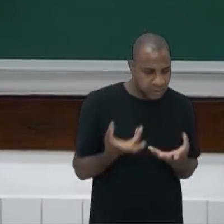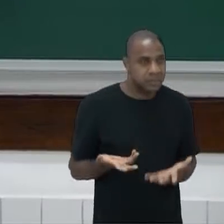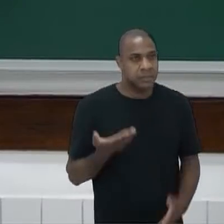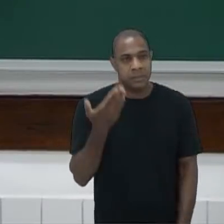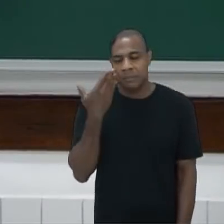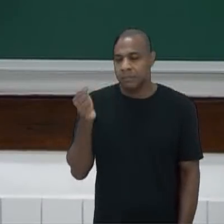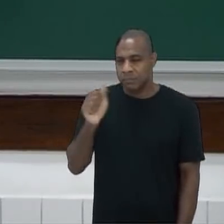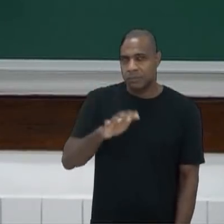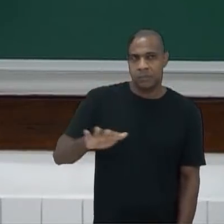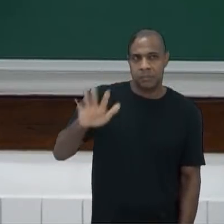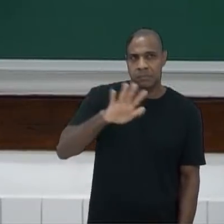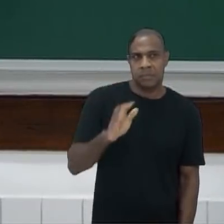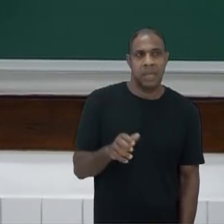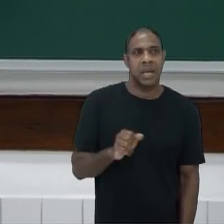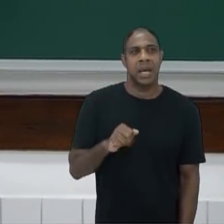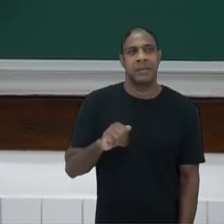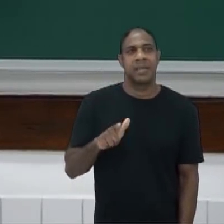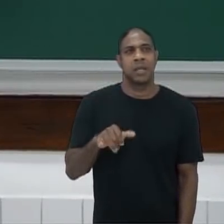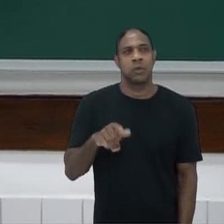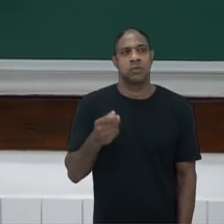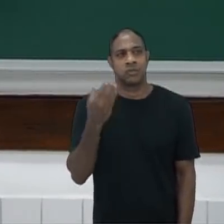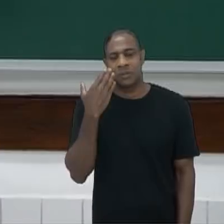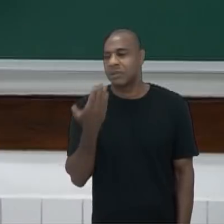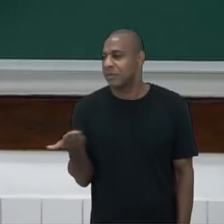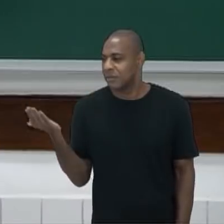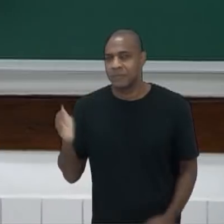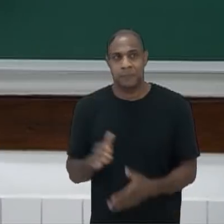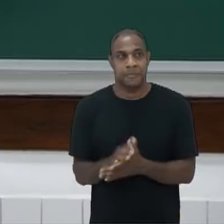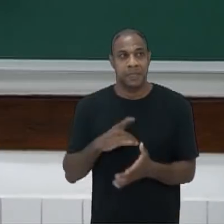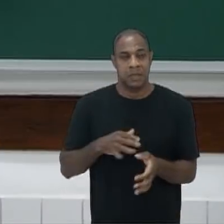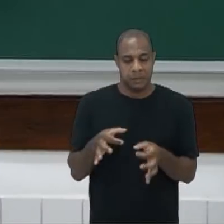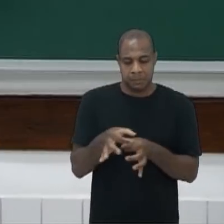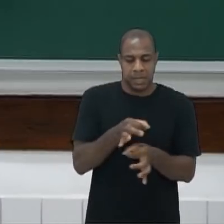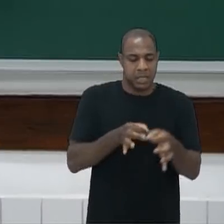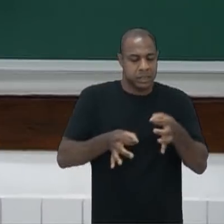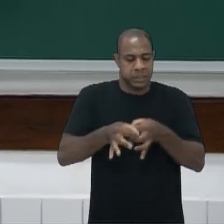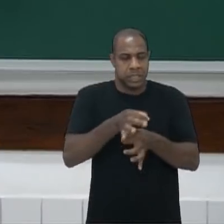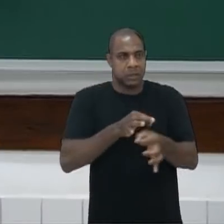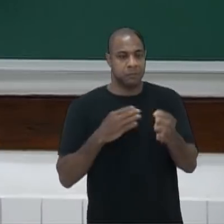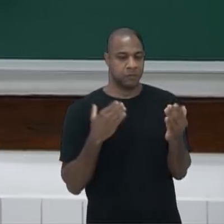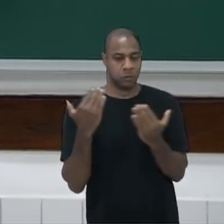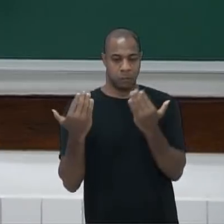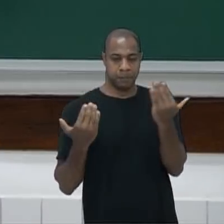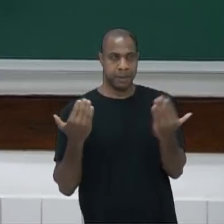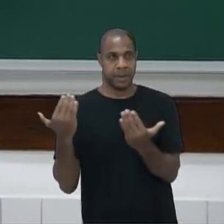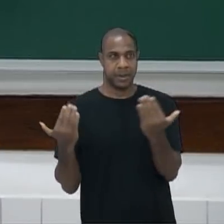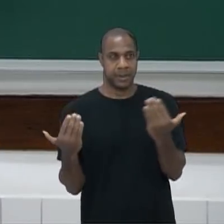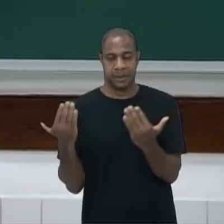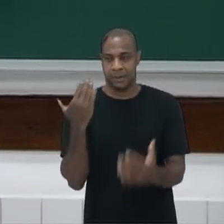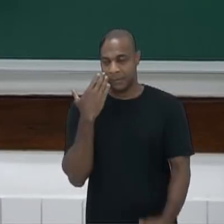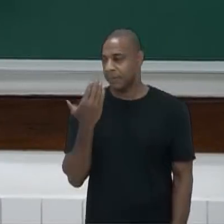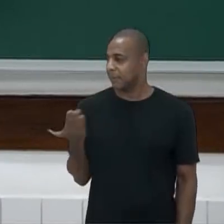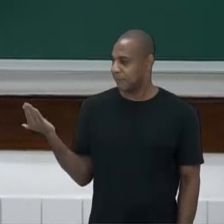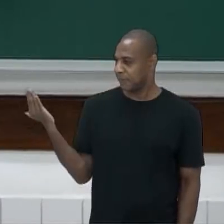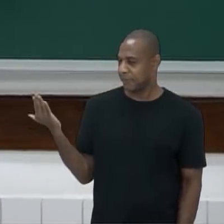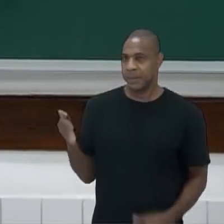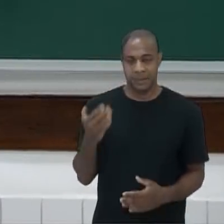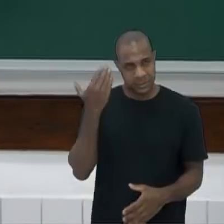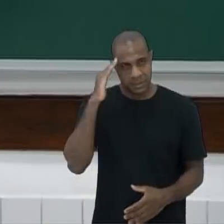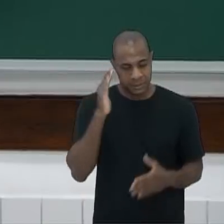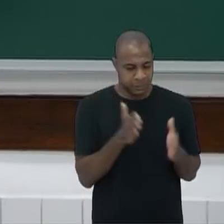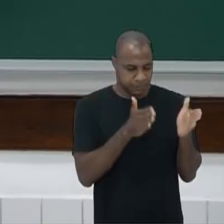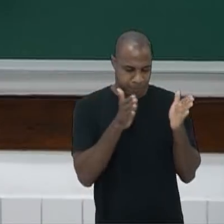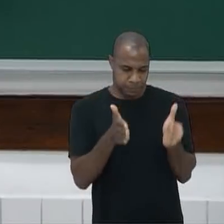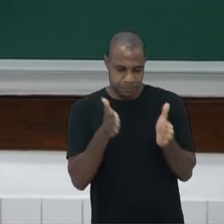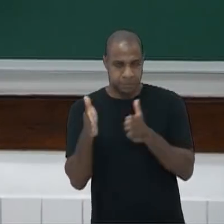essa imagem é uma analogia. A célula, olha que legal, eu trouxe uma célula aqui para vocês. Daqui a pouco a gente vai ver passo a passo.